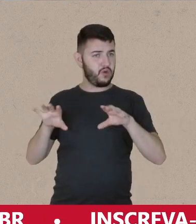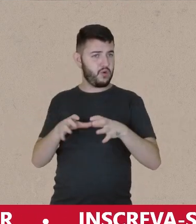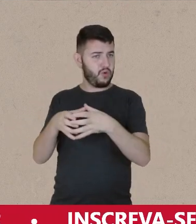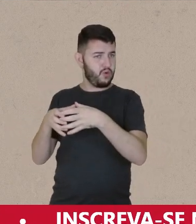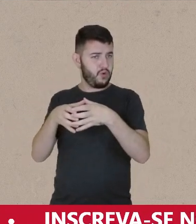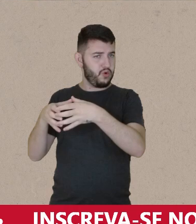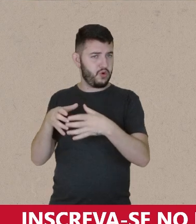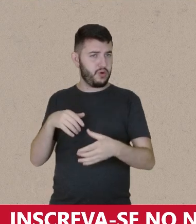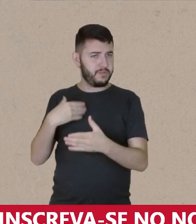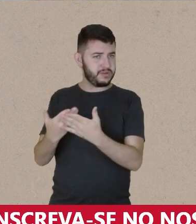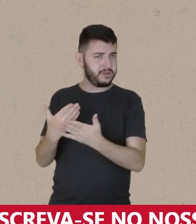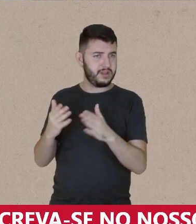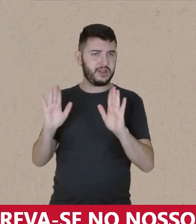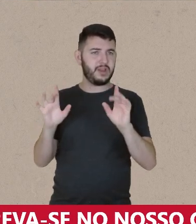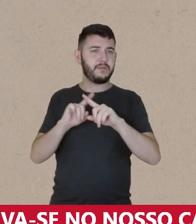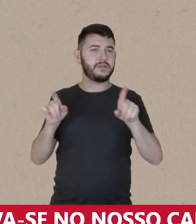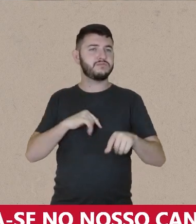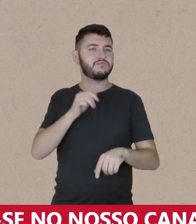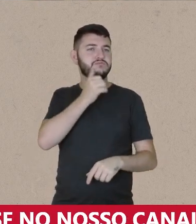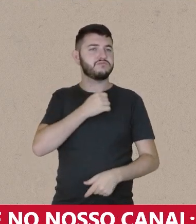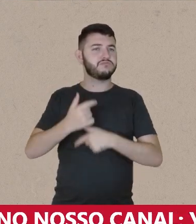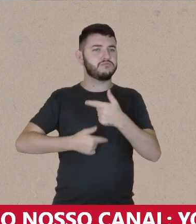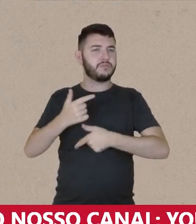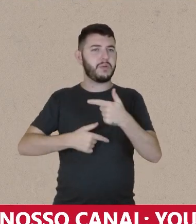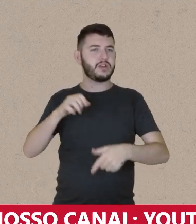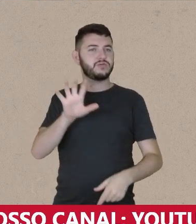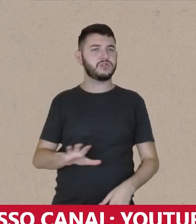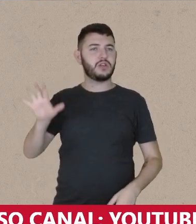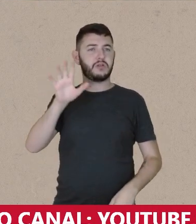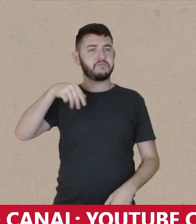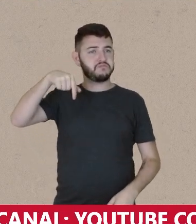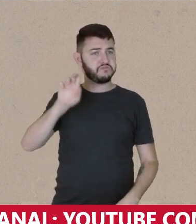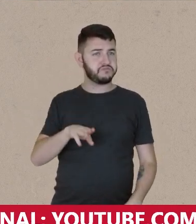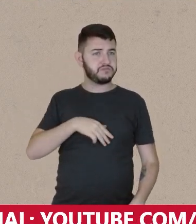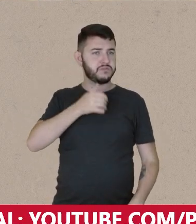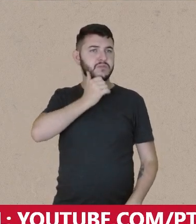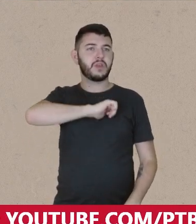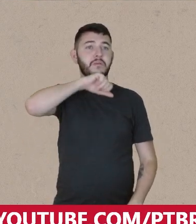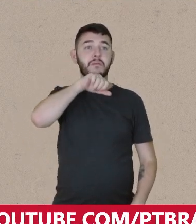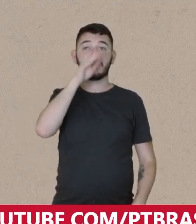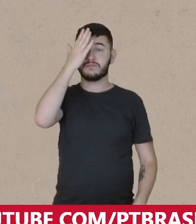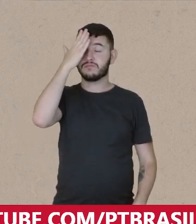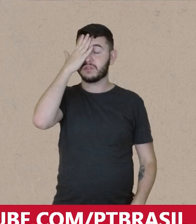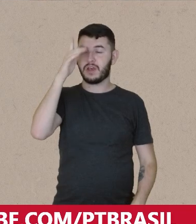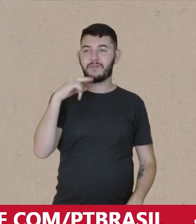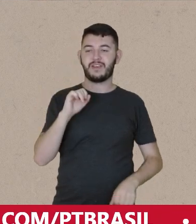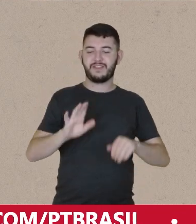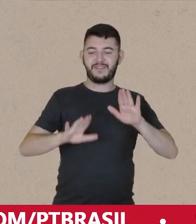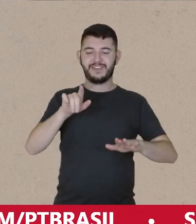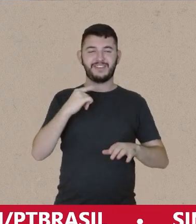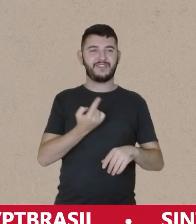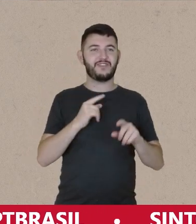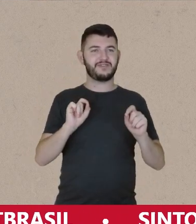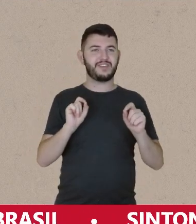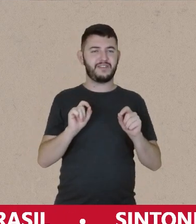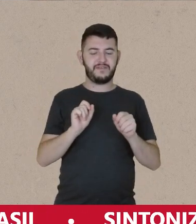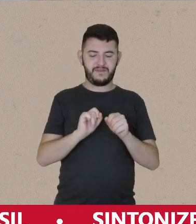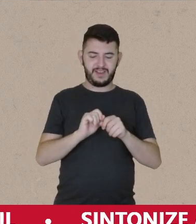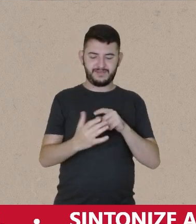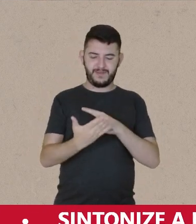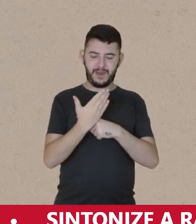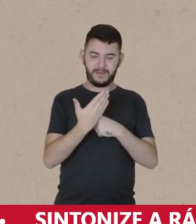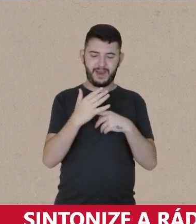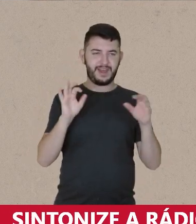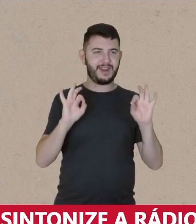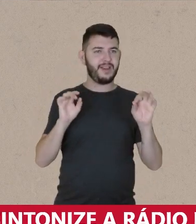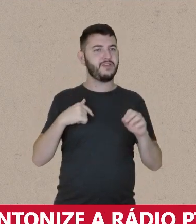mulheres trabalhadoras de uma maneira geral. Quem é mãe sabe, a gente deixa de fazer muita coisa para a gente, para fazer para os nossos filhos.